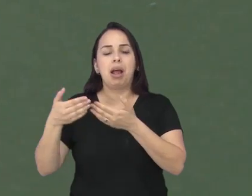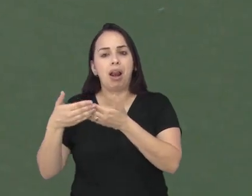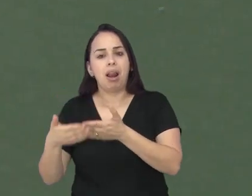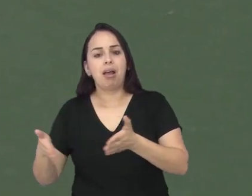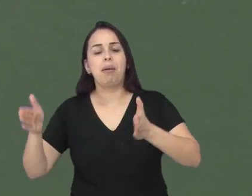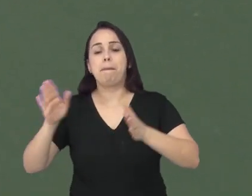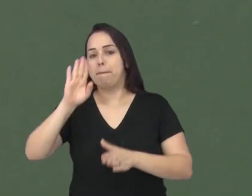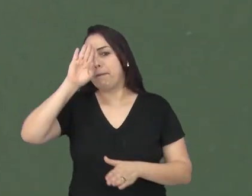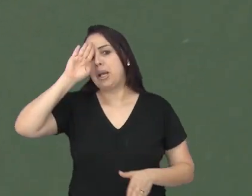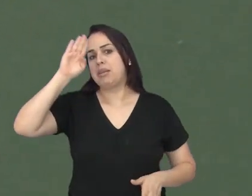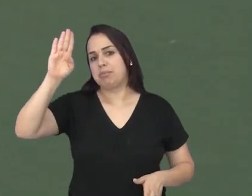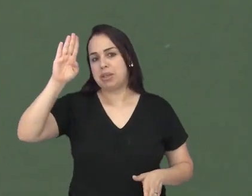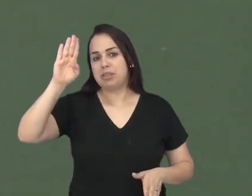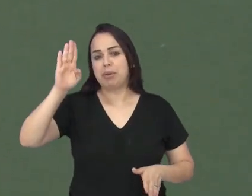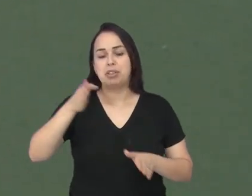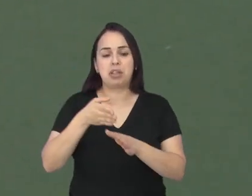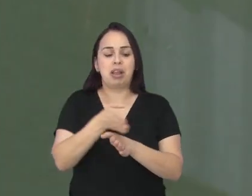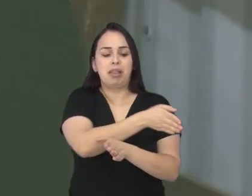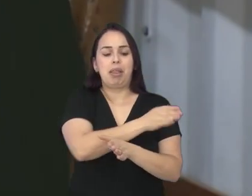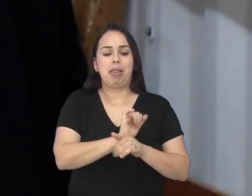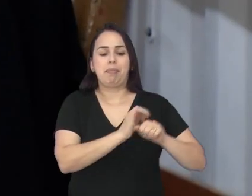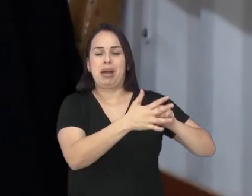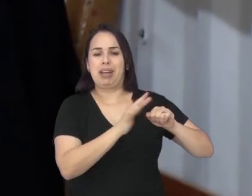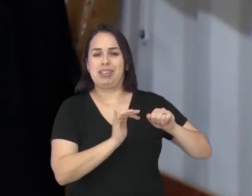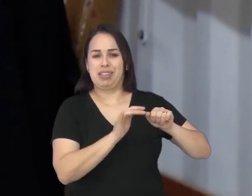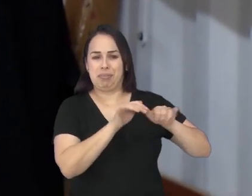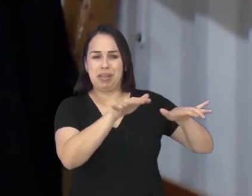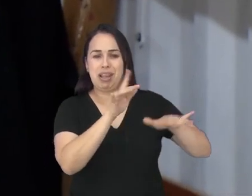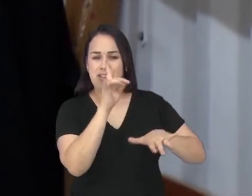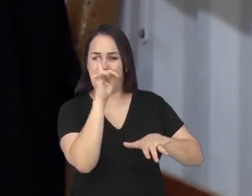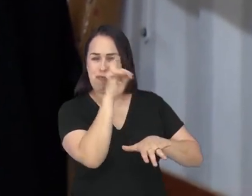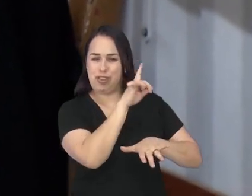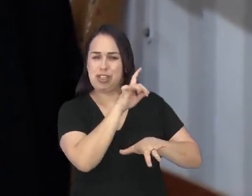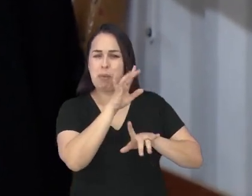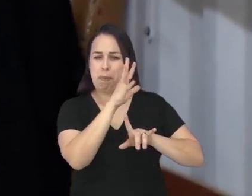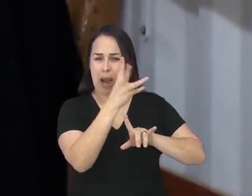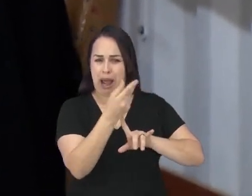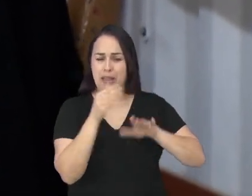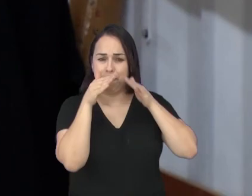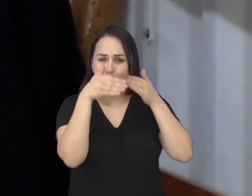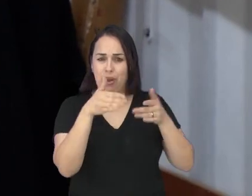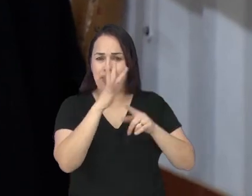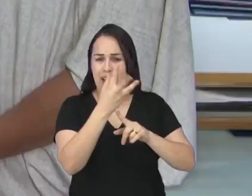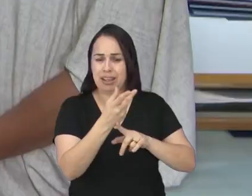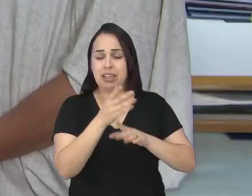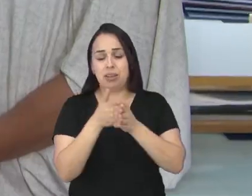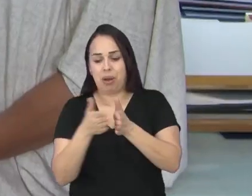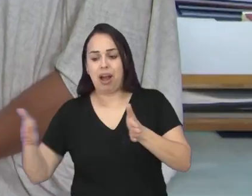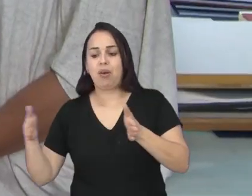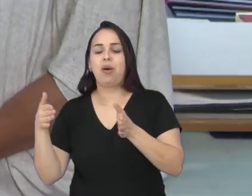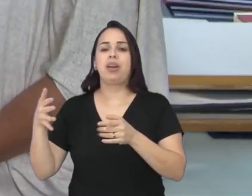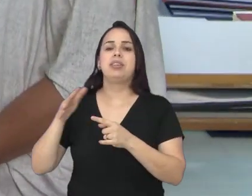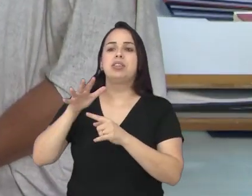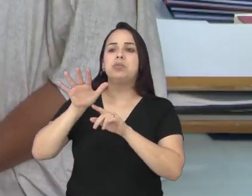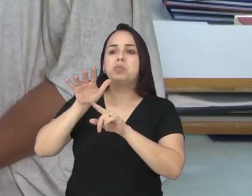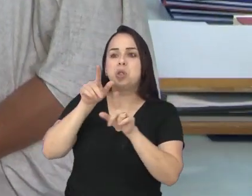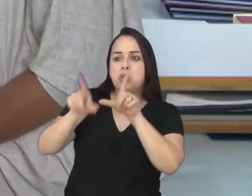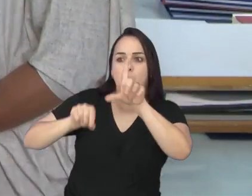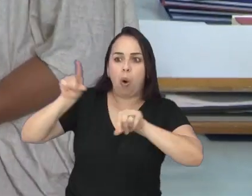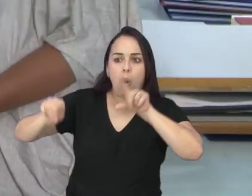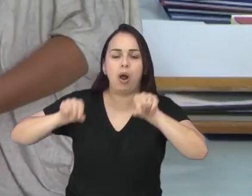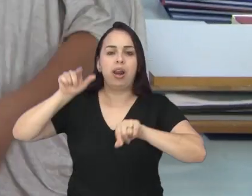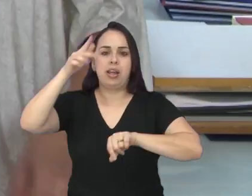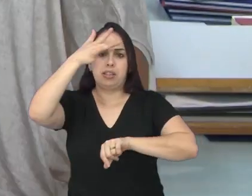pessoas, principalmente depois da pandemia, né, que ficou tudo muito difícil para essa área. Então é isso, então a gente escolhe as